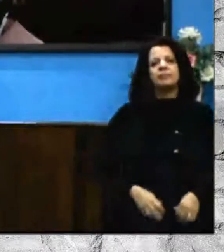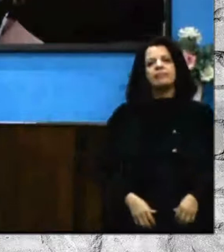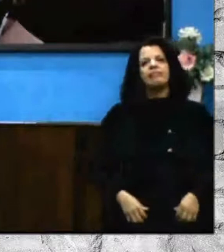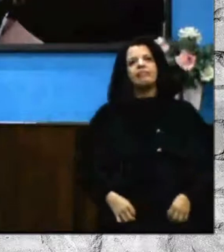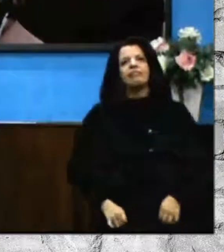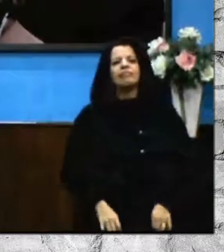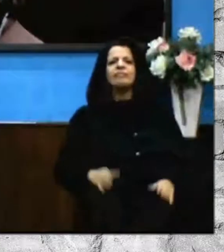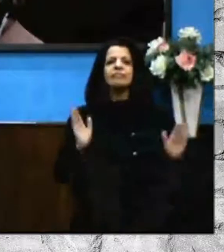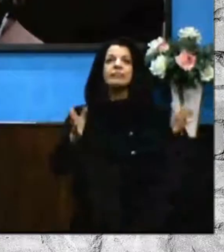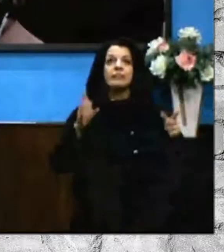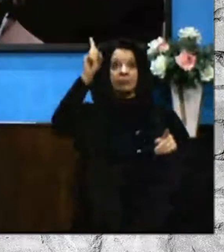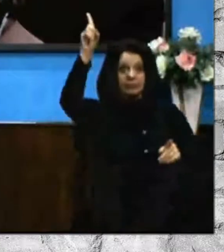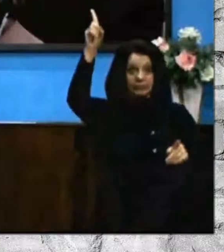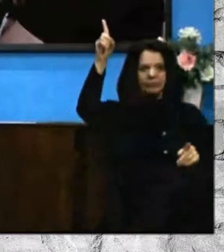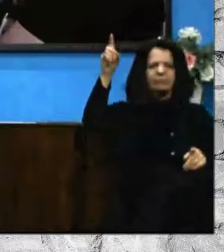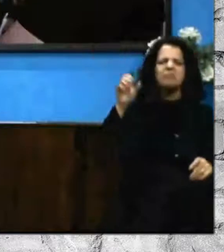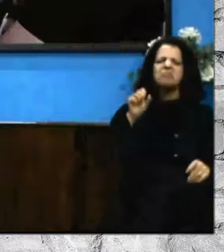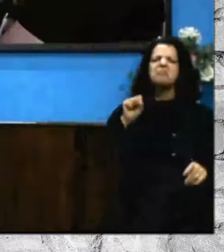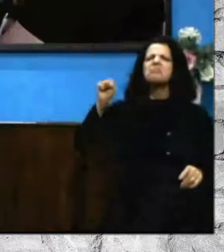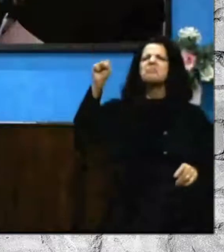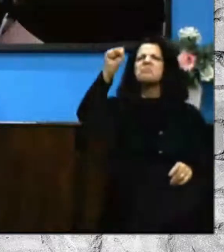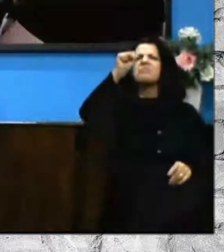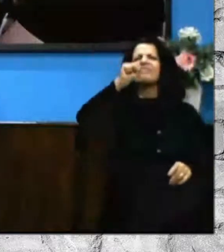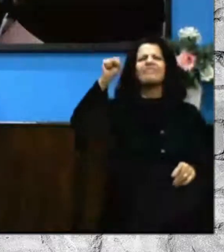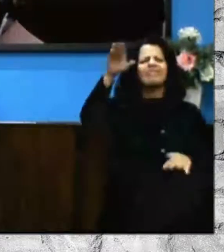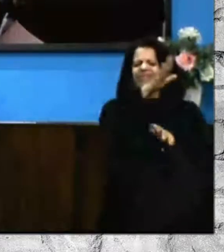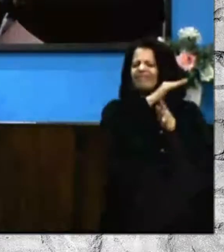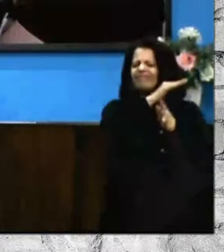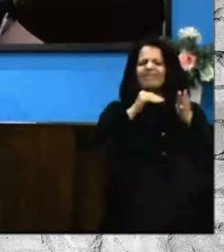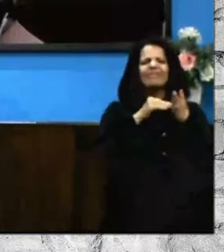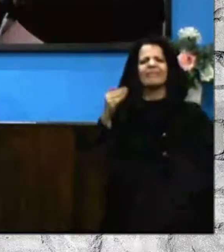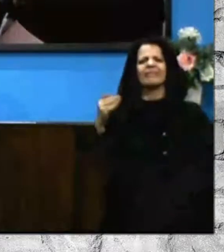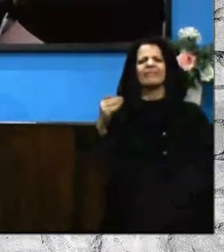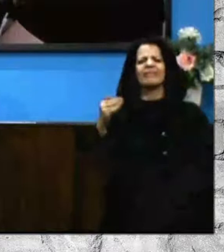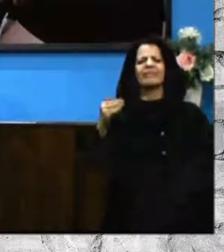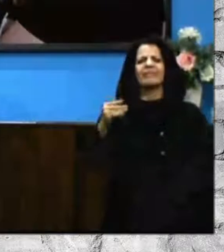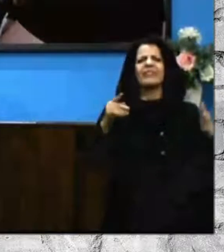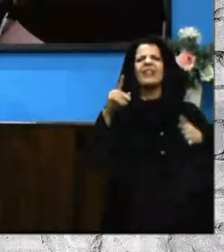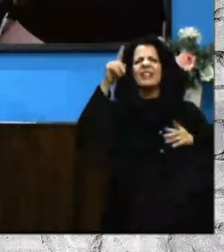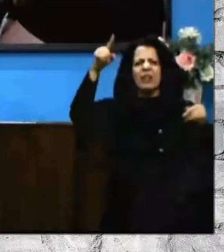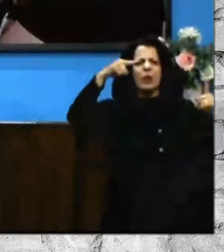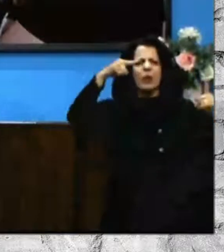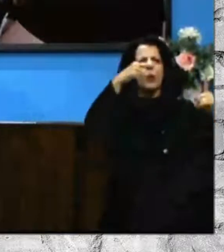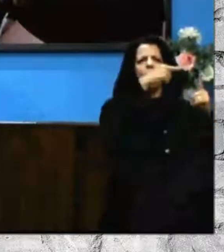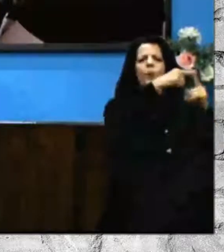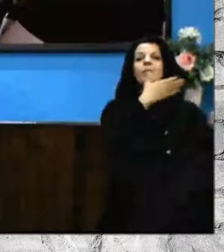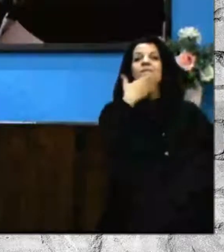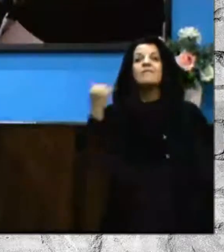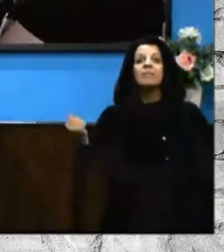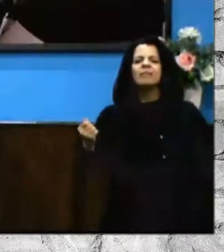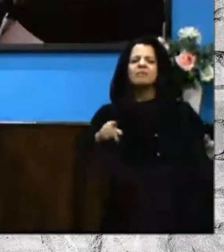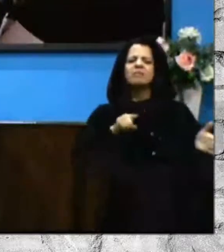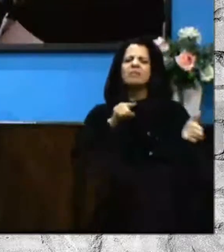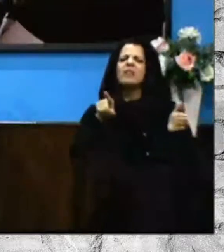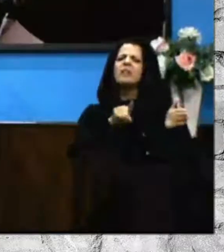Agora, Deus é Senhor e soberano, e tudo que Ele permite e faz tem propósitos maiores. Perguntemos olhando para